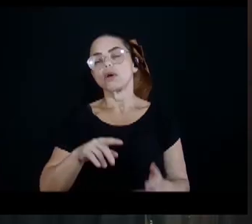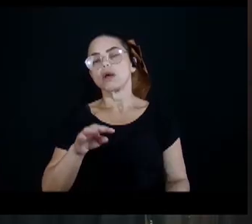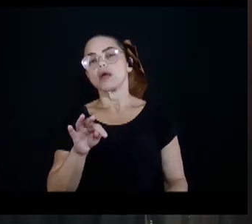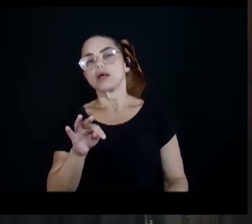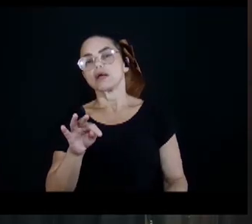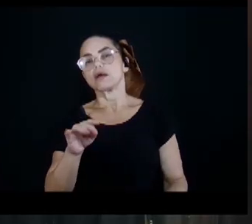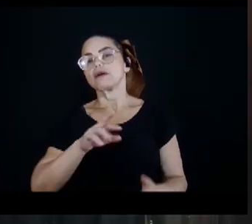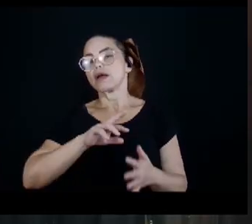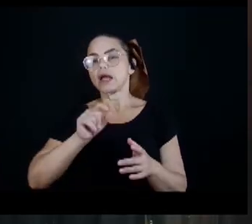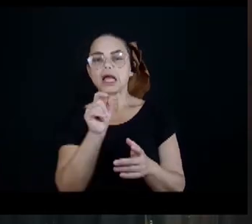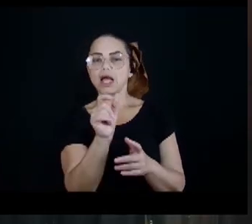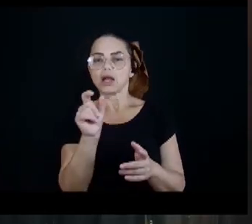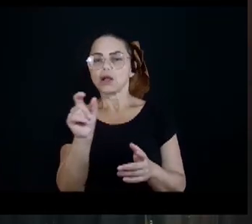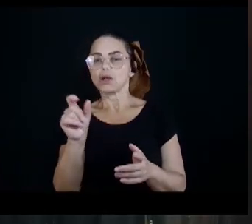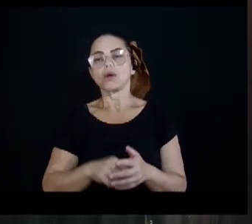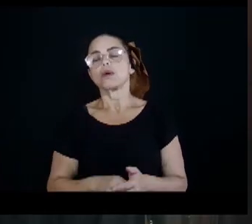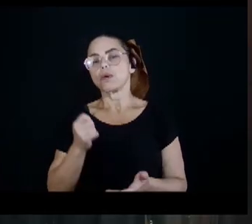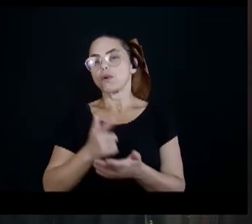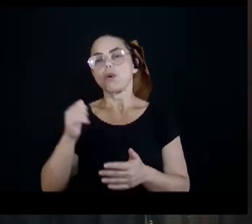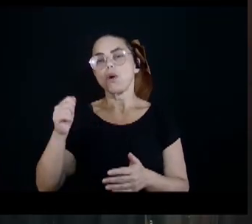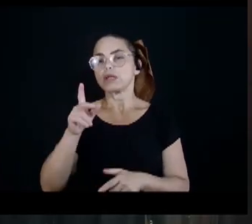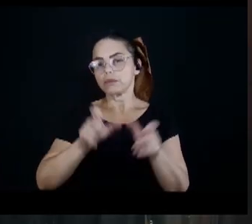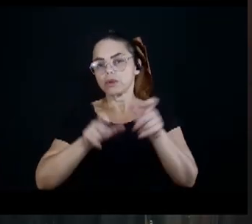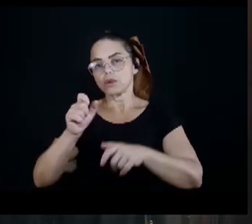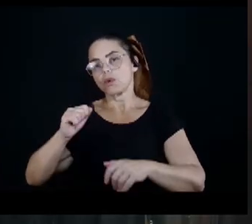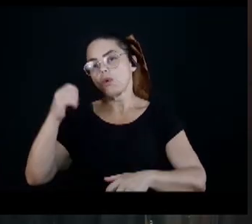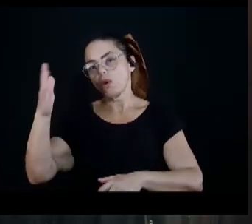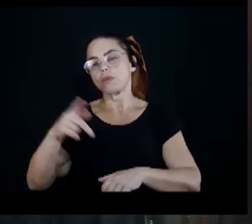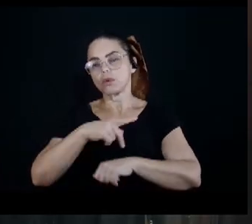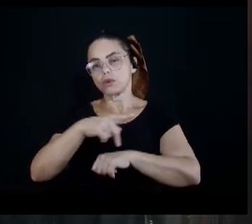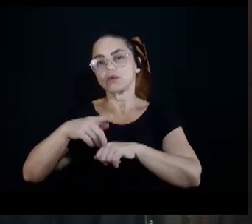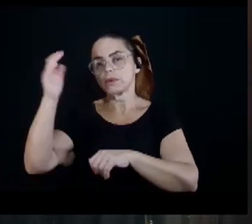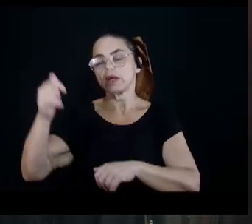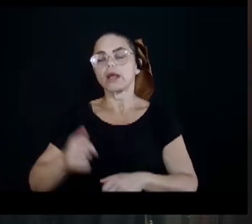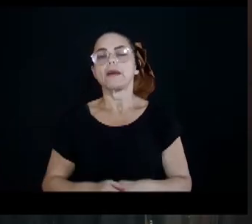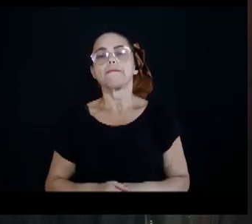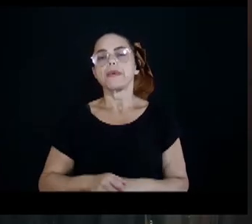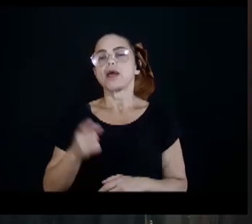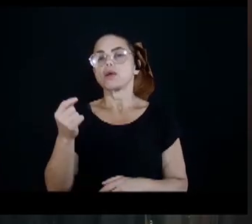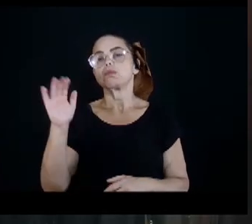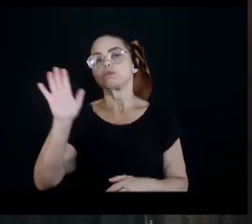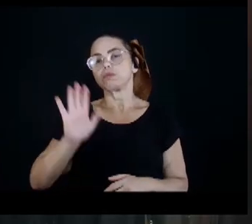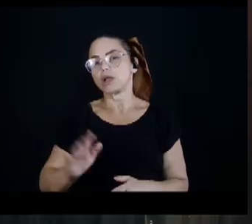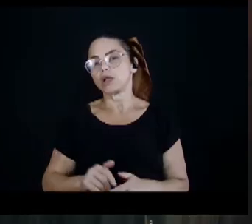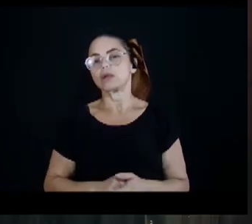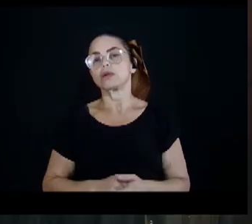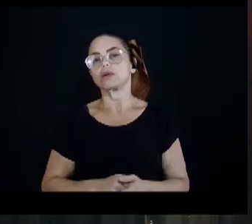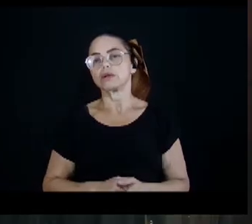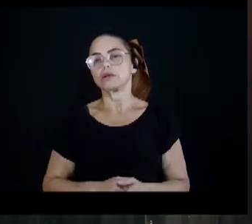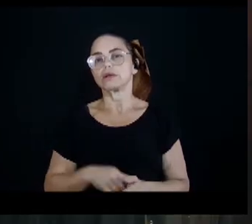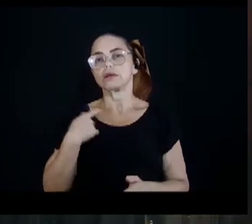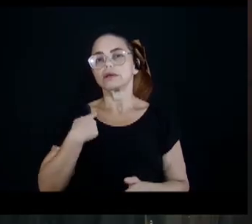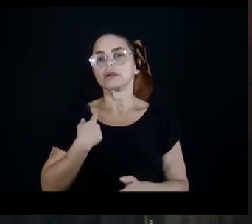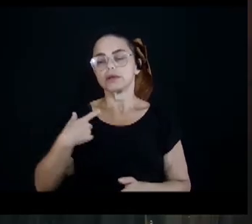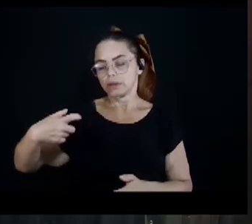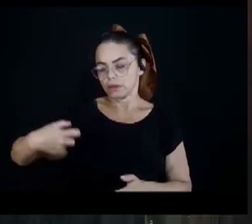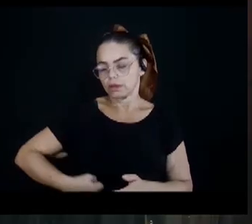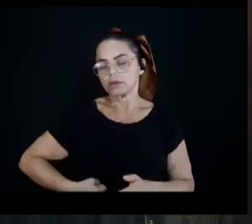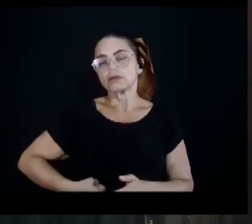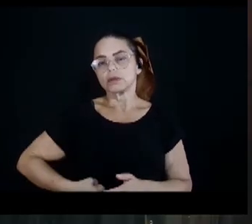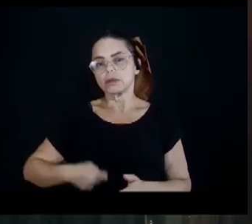compram fora, que é mais em conta, e ela vai fazer a própria dosagem e aplicar, porque isso é